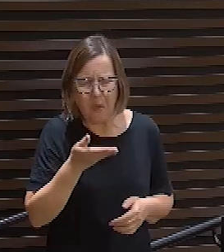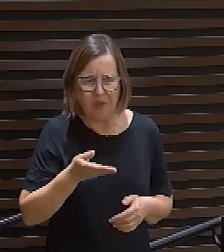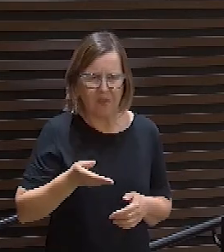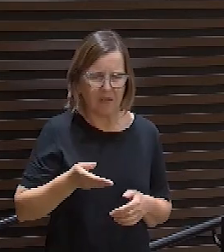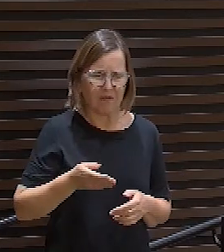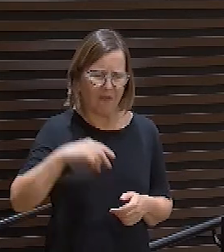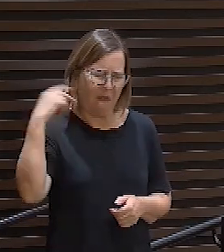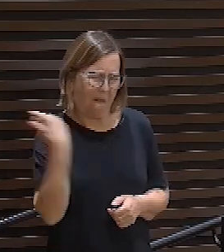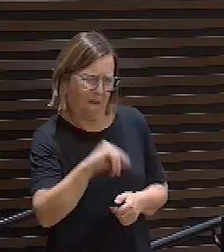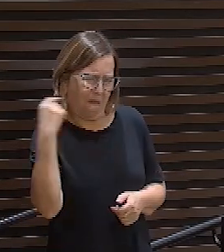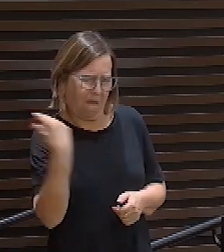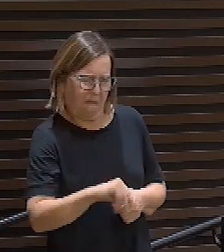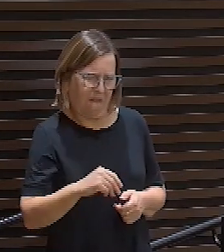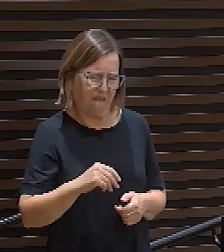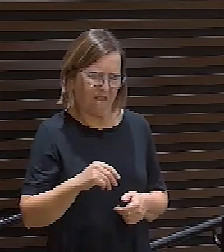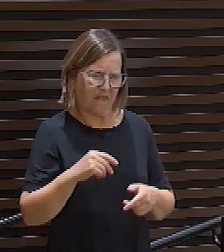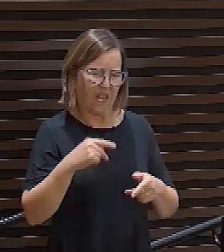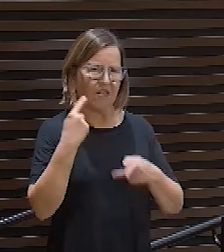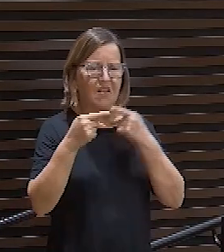blasfemado,